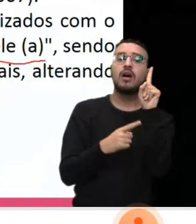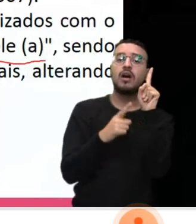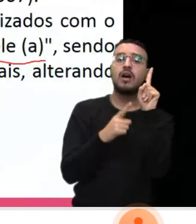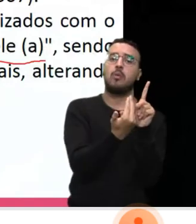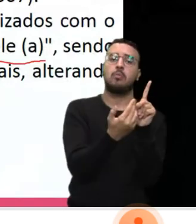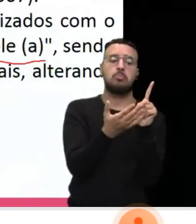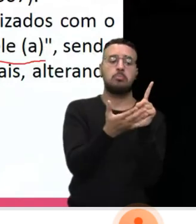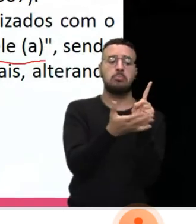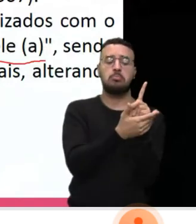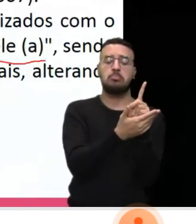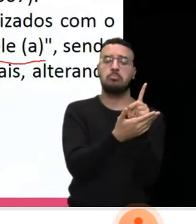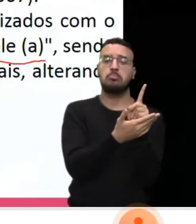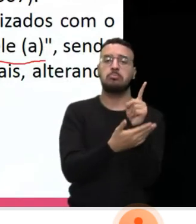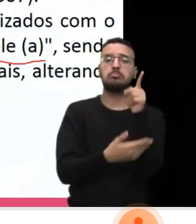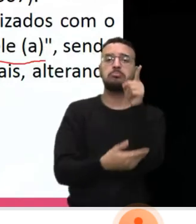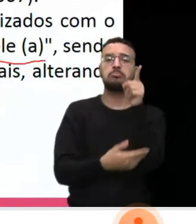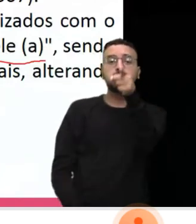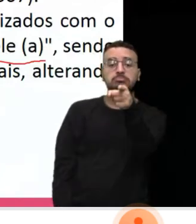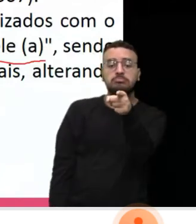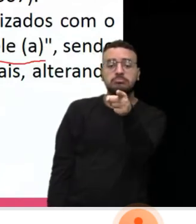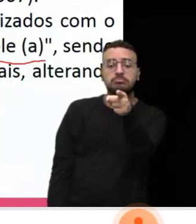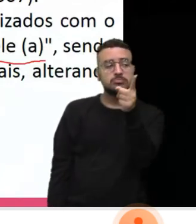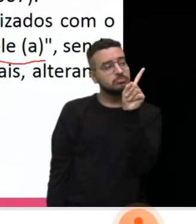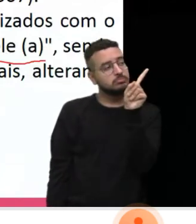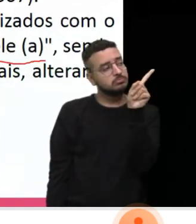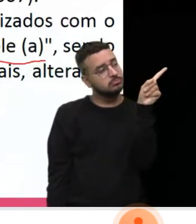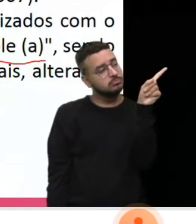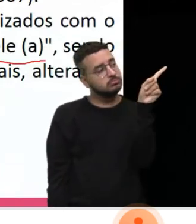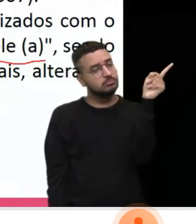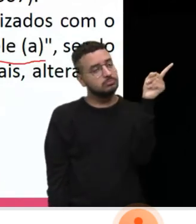componente do parâmetro fonológico. No caso,